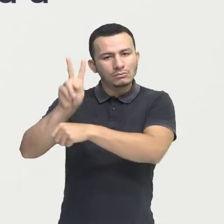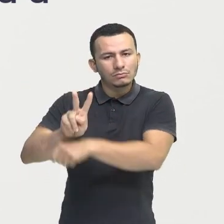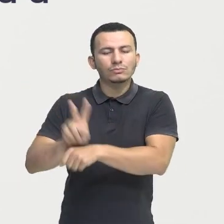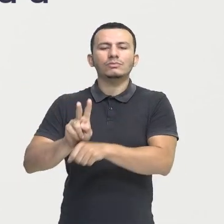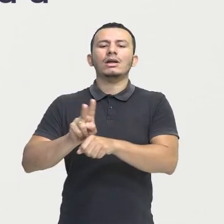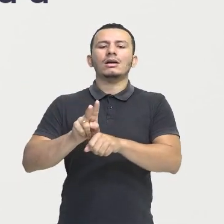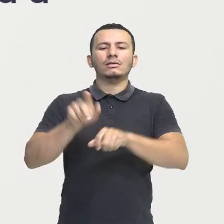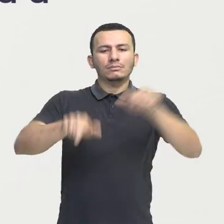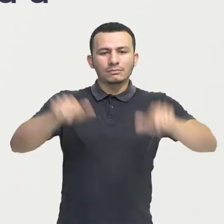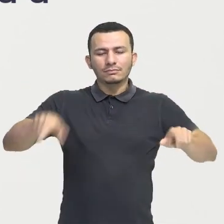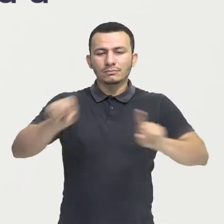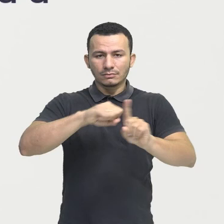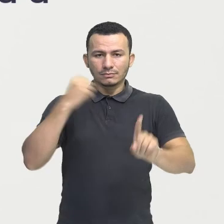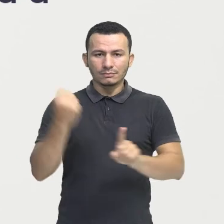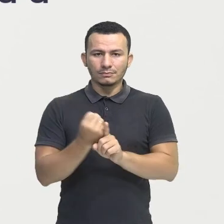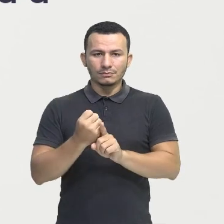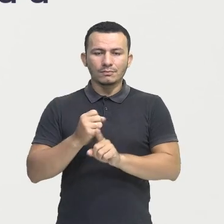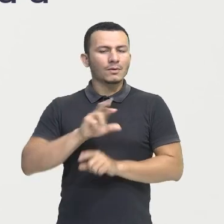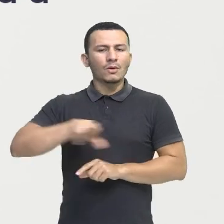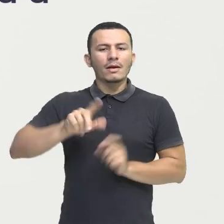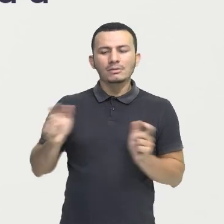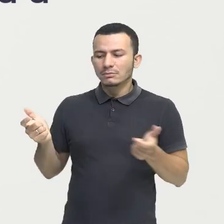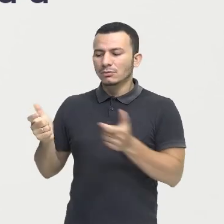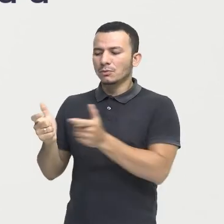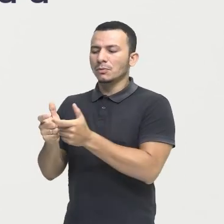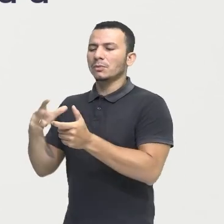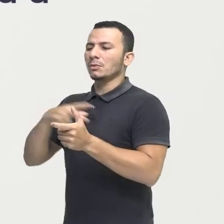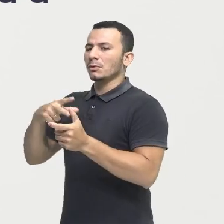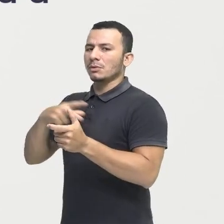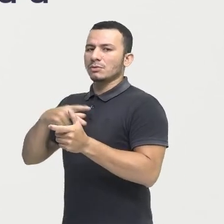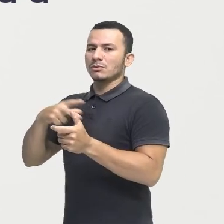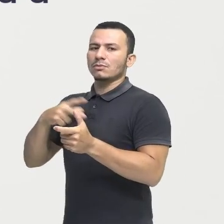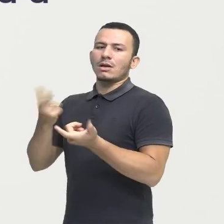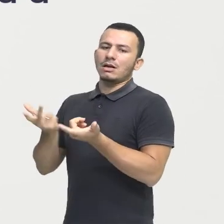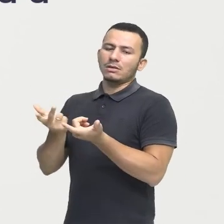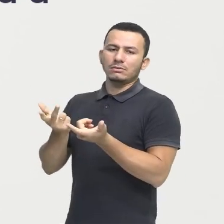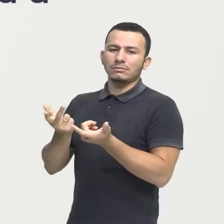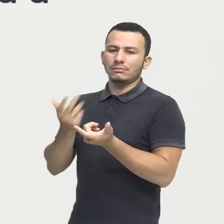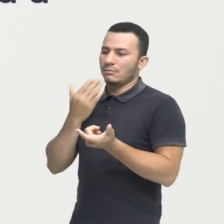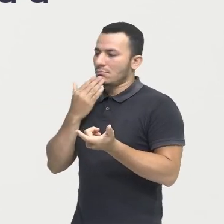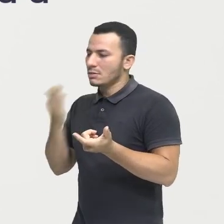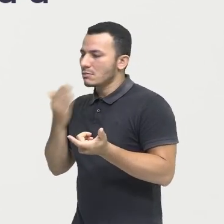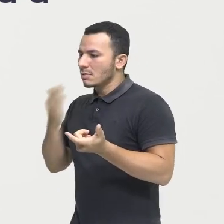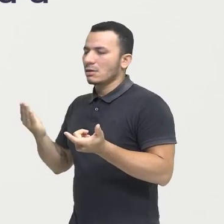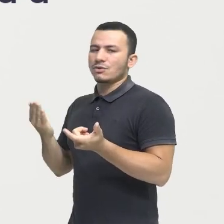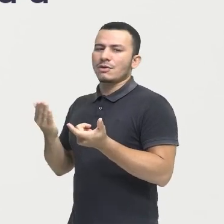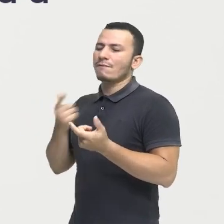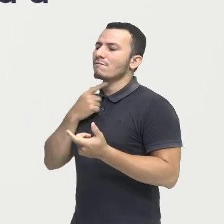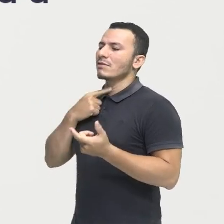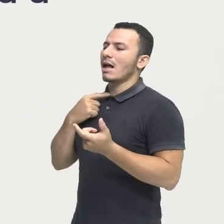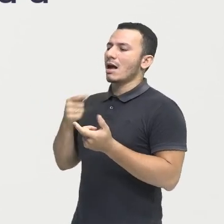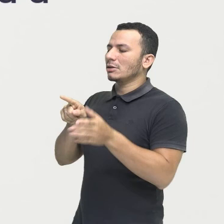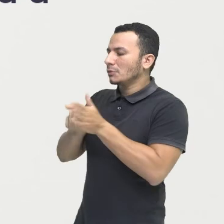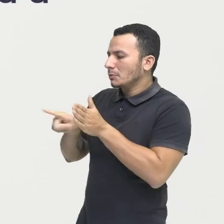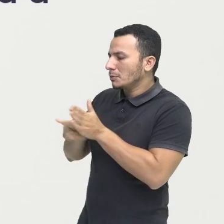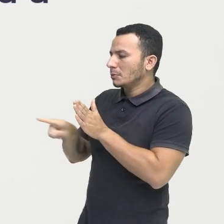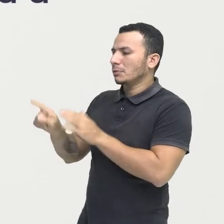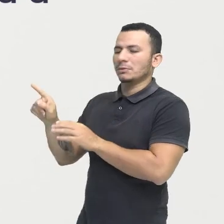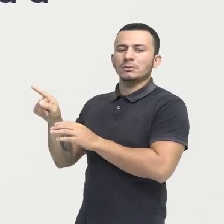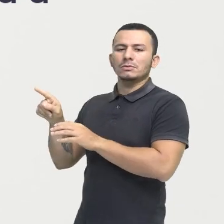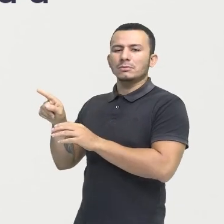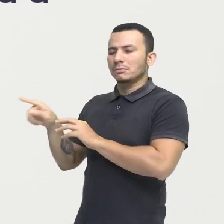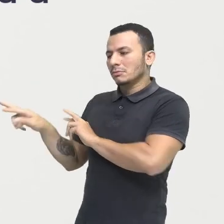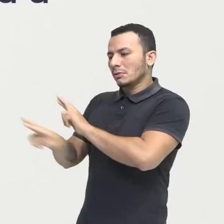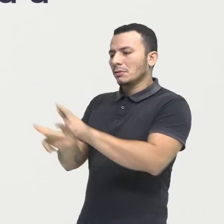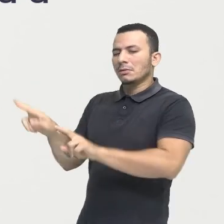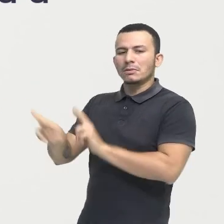a humanidade, e não para um pequeno grupo, né, de pessoas que pedem o que querem, né, resolver um problema apenas